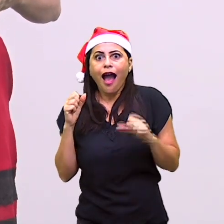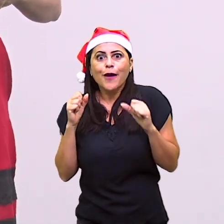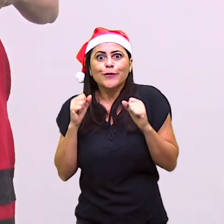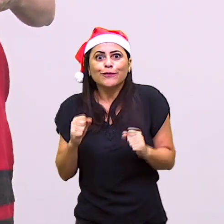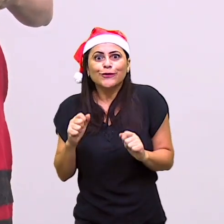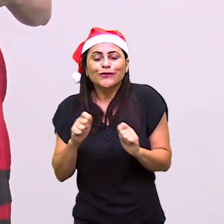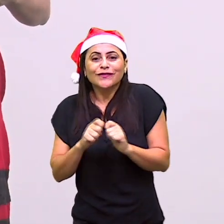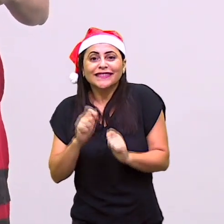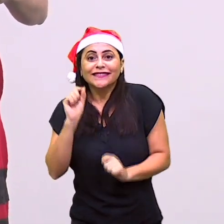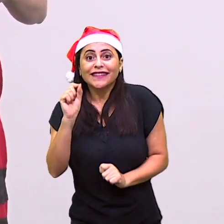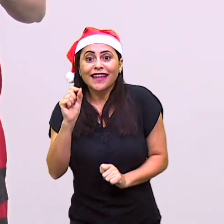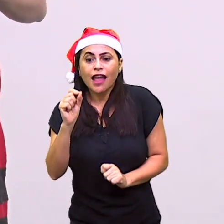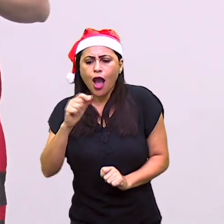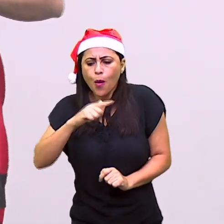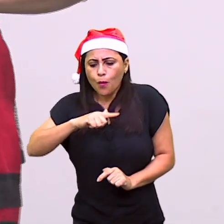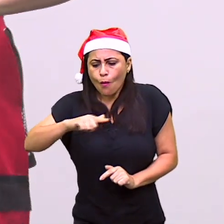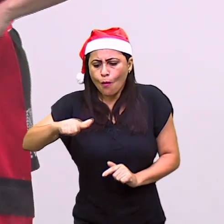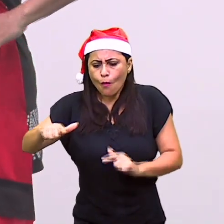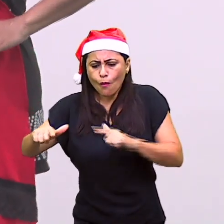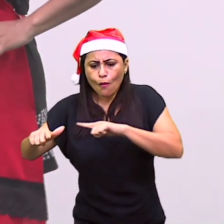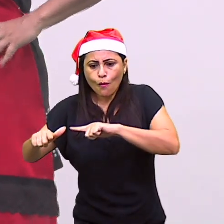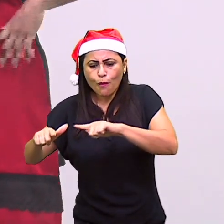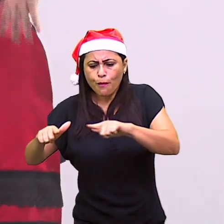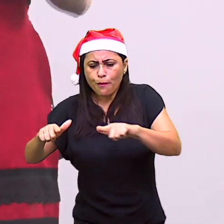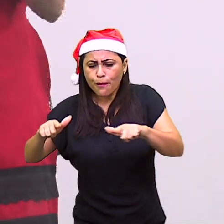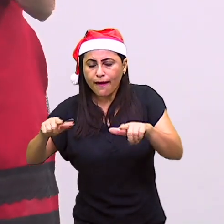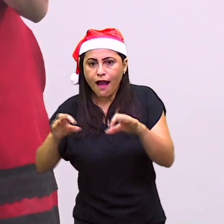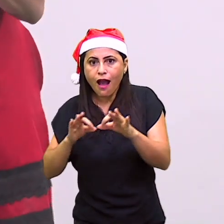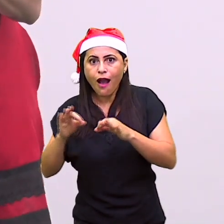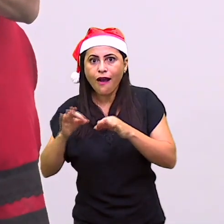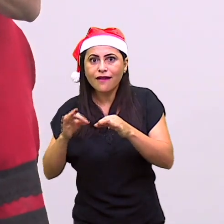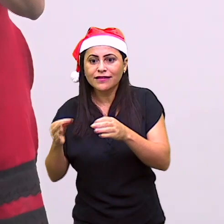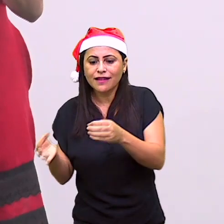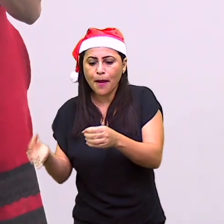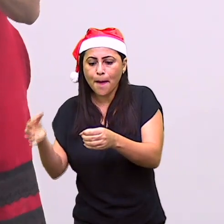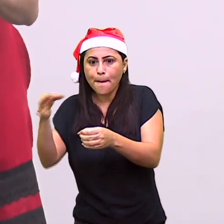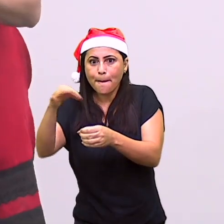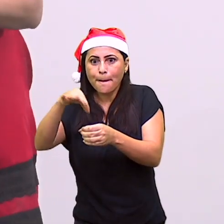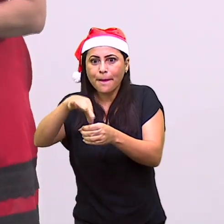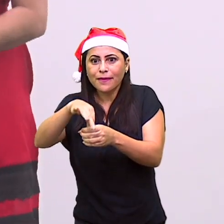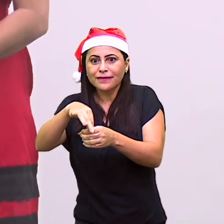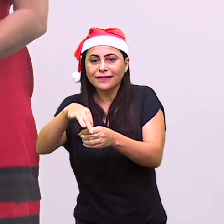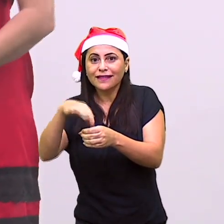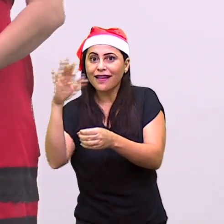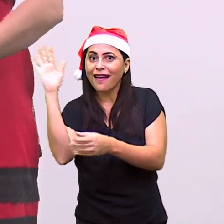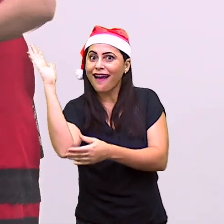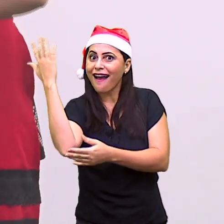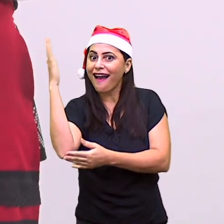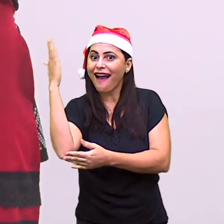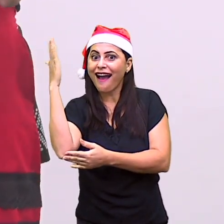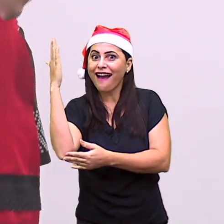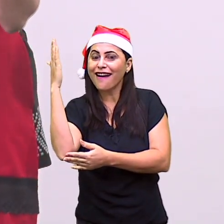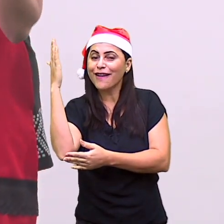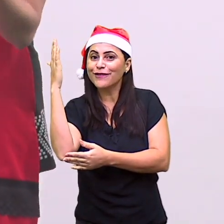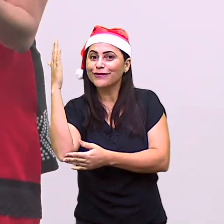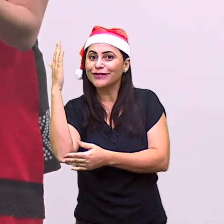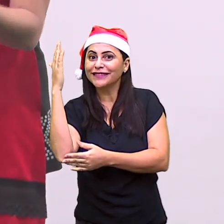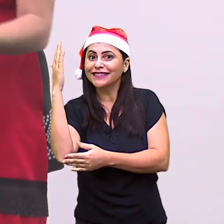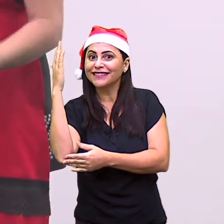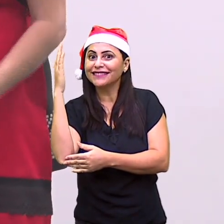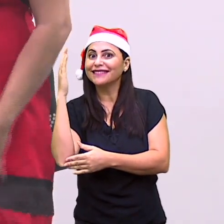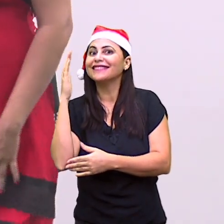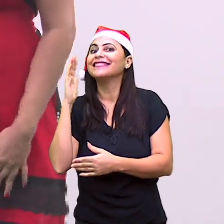aquele local e plantar um pinheirinho, uma mudinha, para a árvore